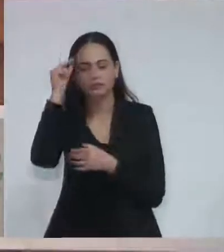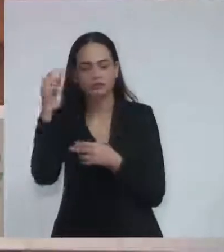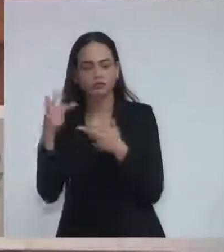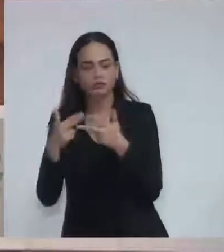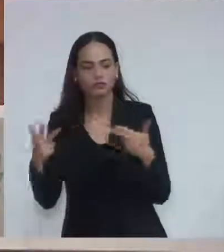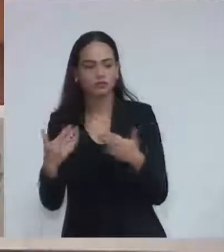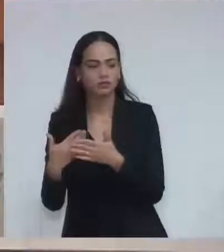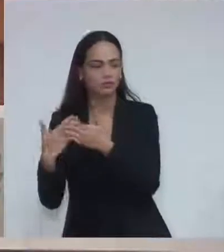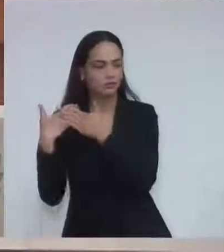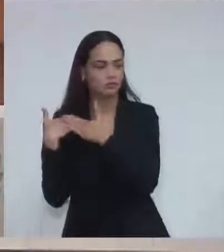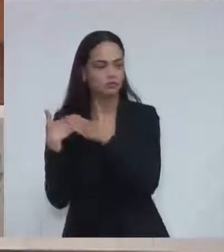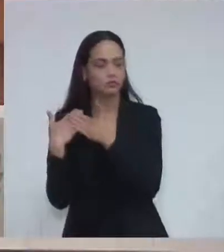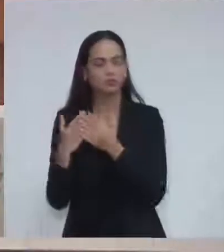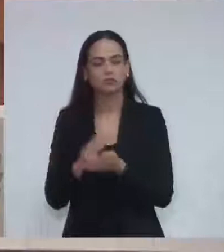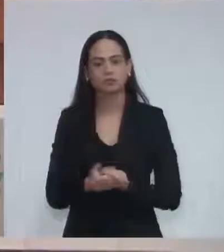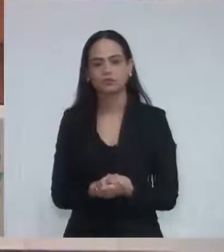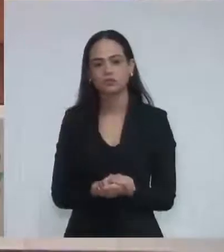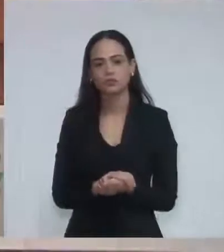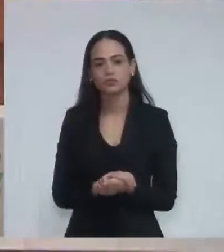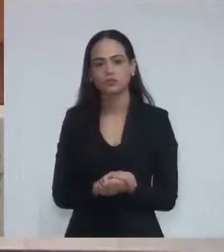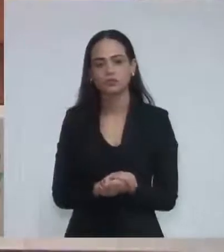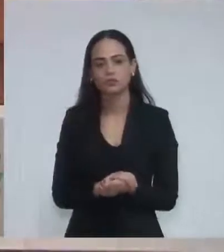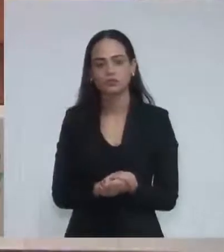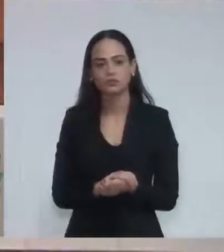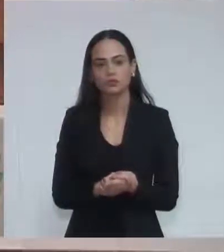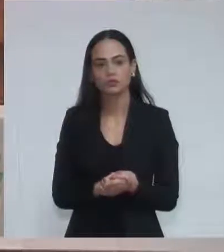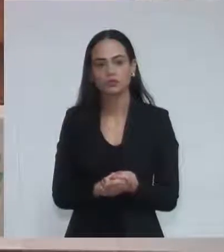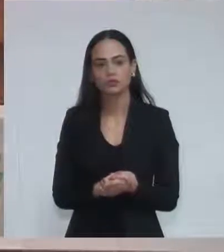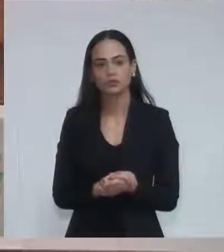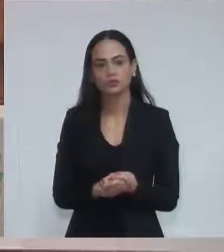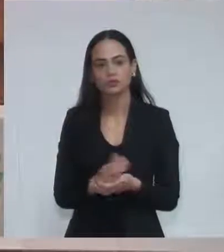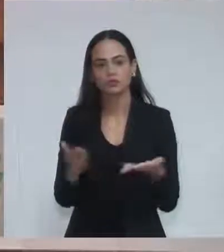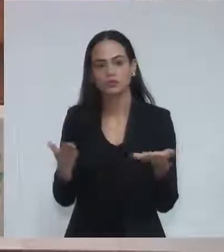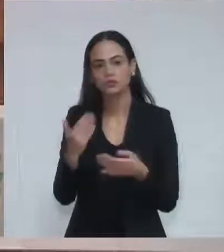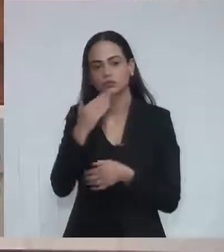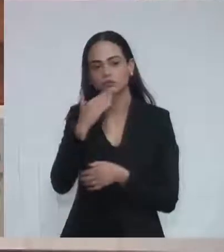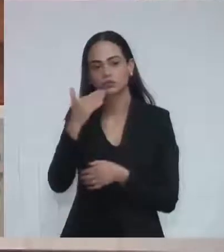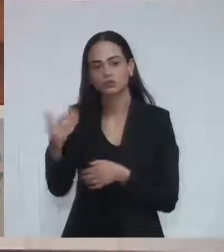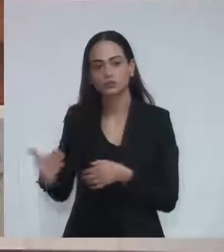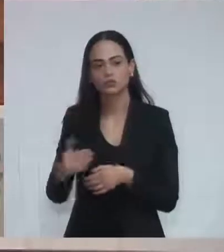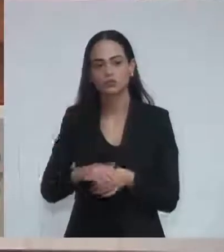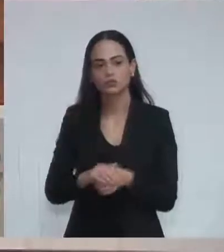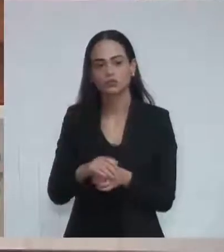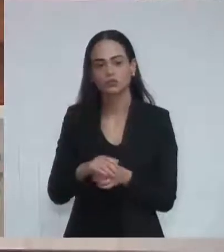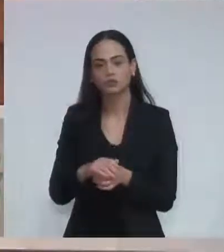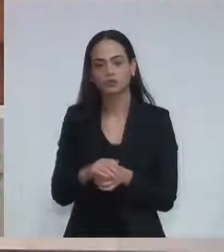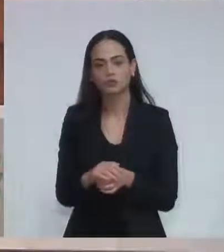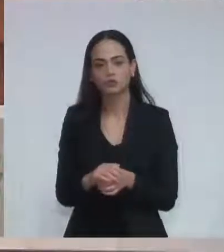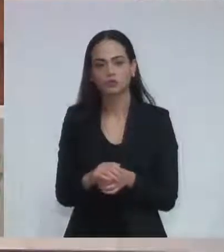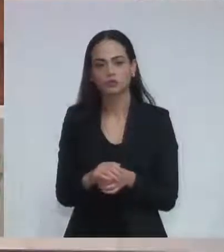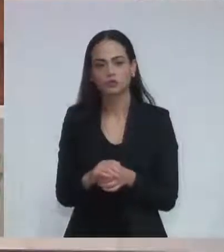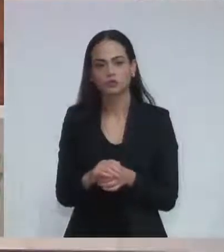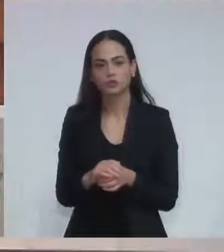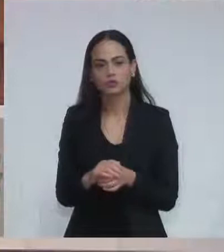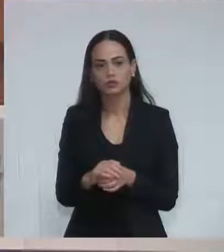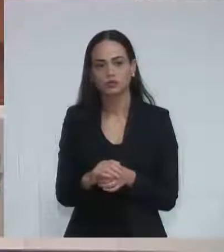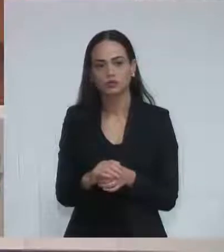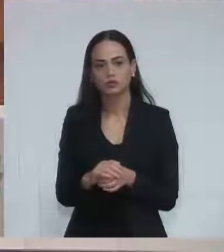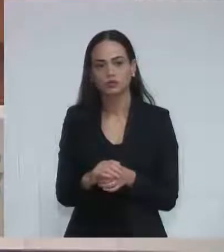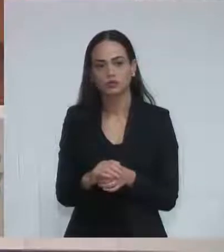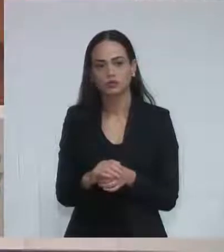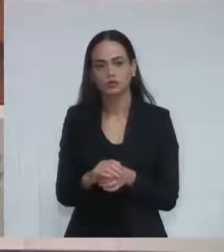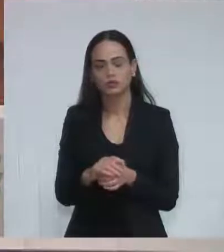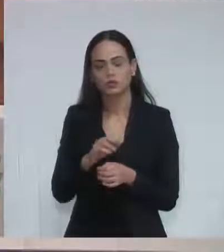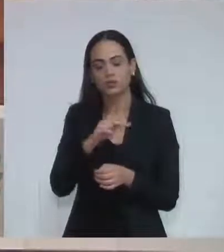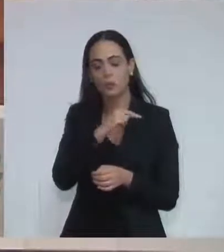os poderes. Pelo exposto, solicito se digne Vossa Excelência encaminhar à presidência da Câmara o presente